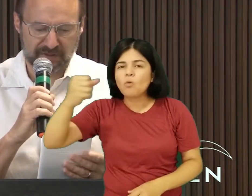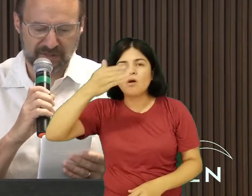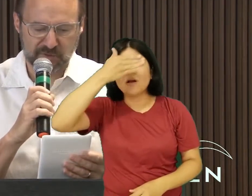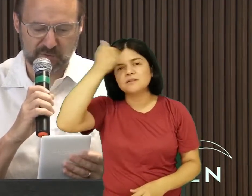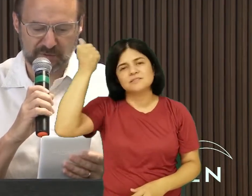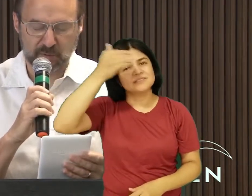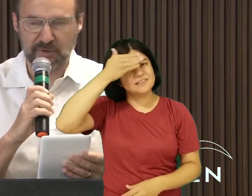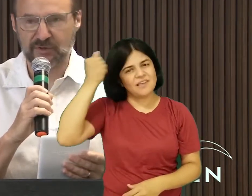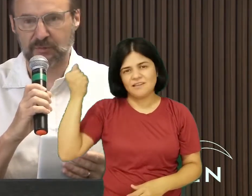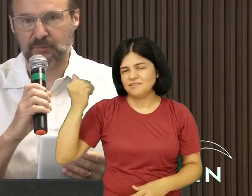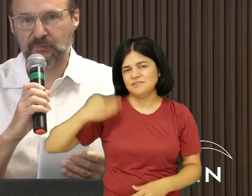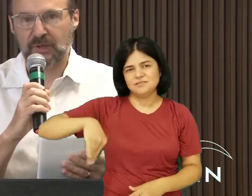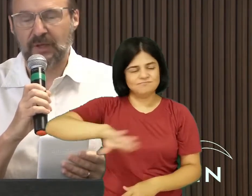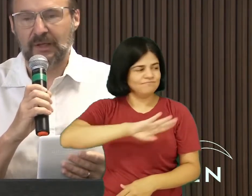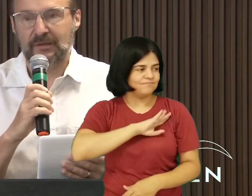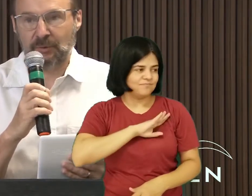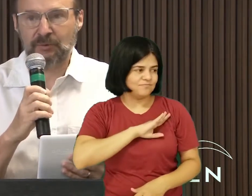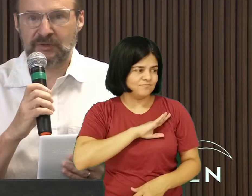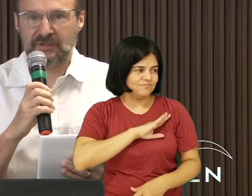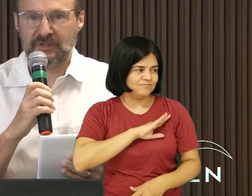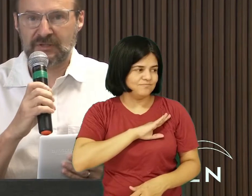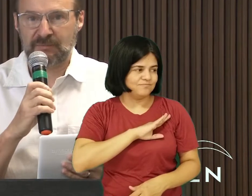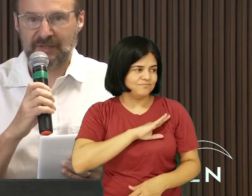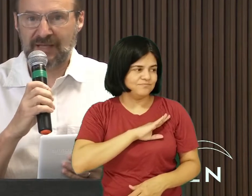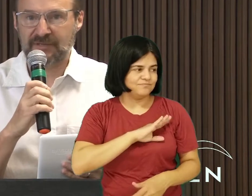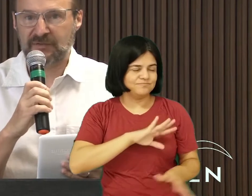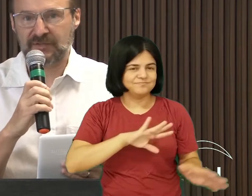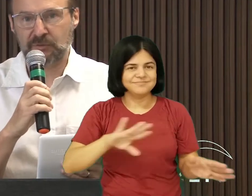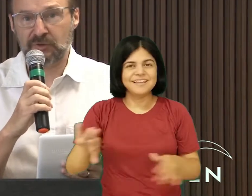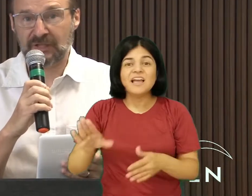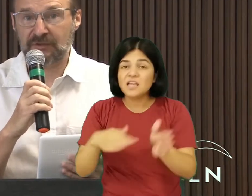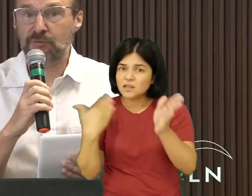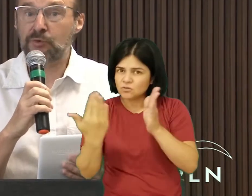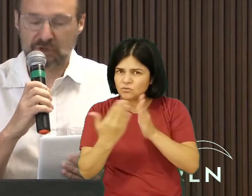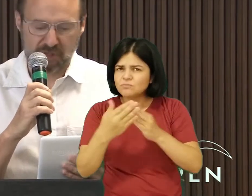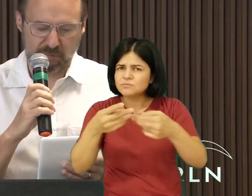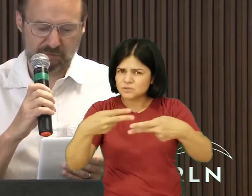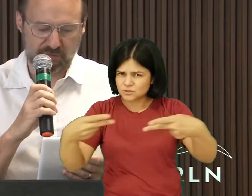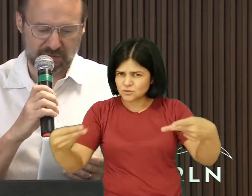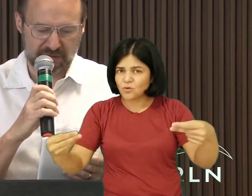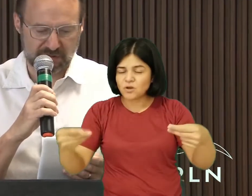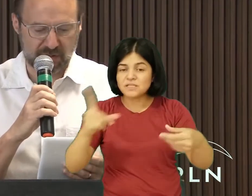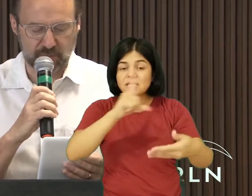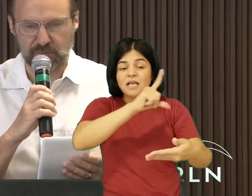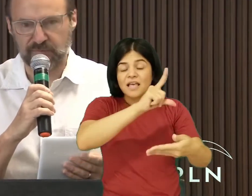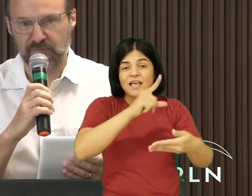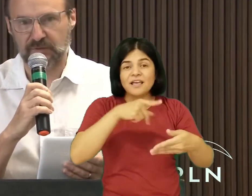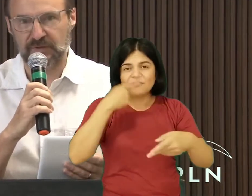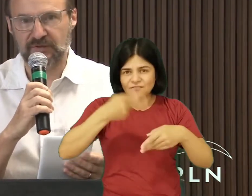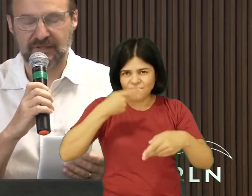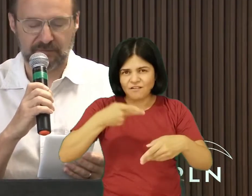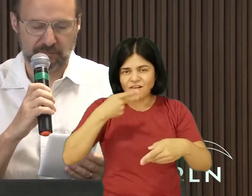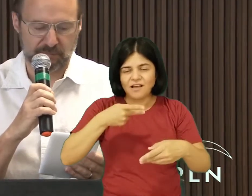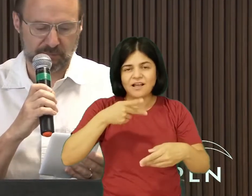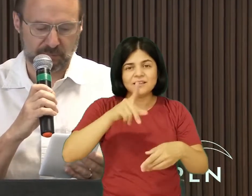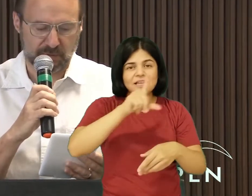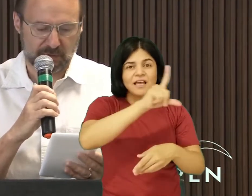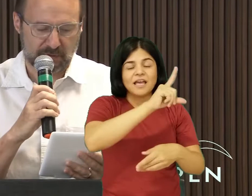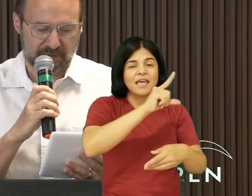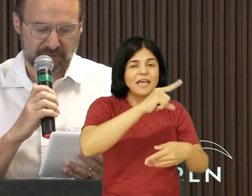obra que a sua mão começou. E todas essas palavras que são tiradas dos Salmos, né? Salmo